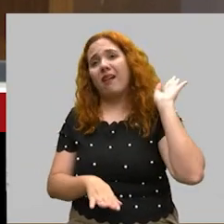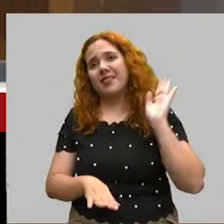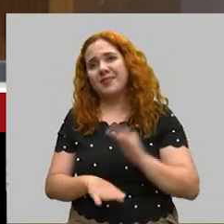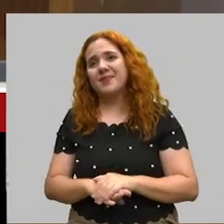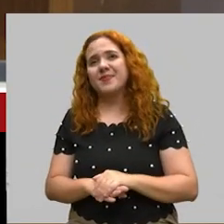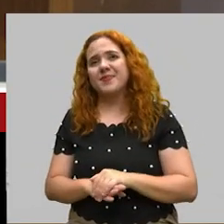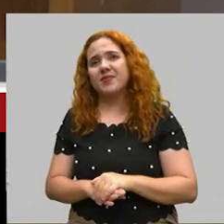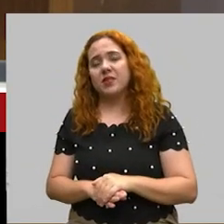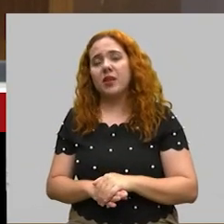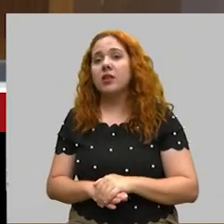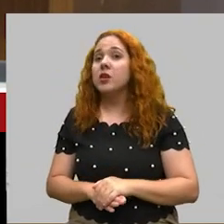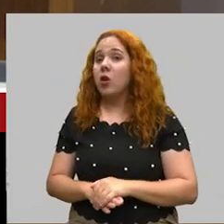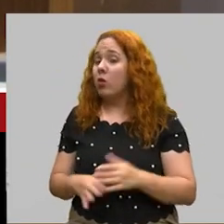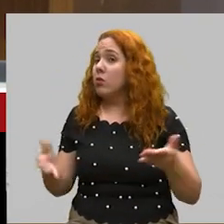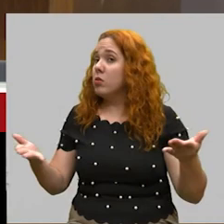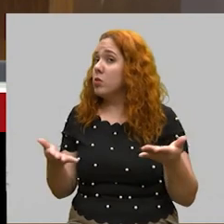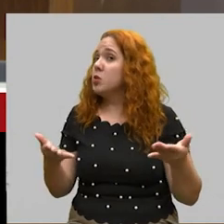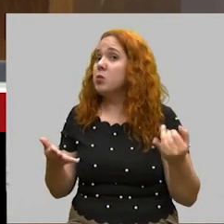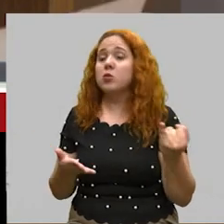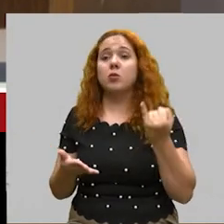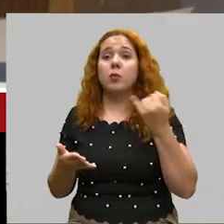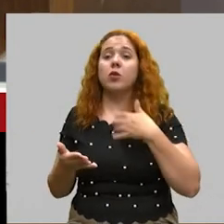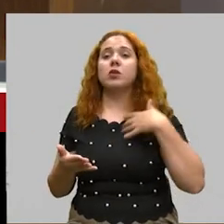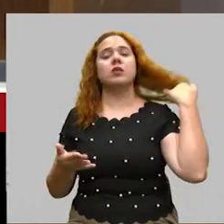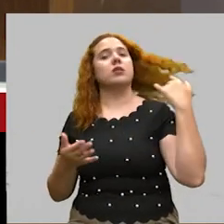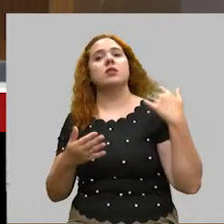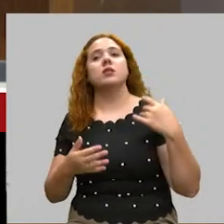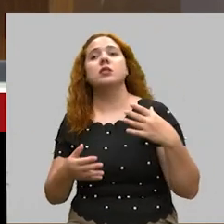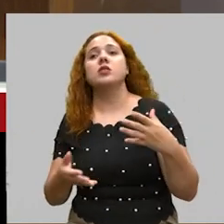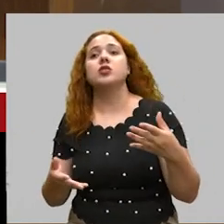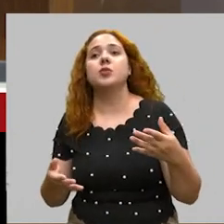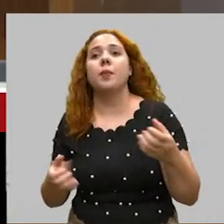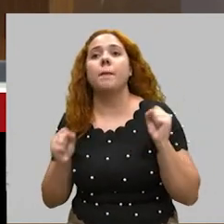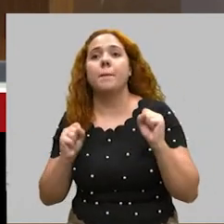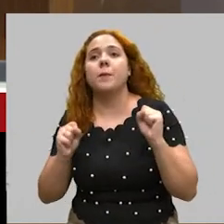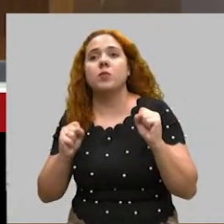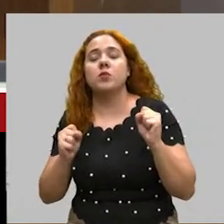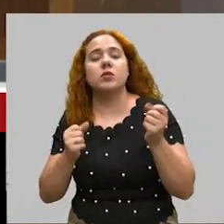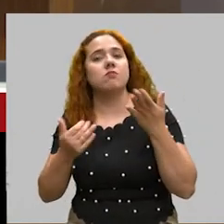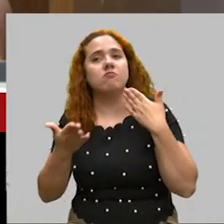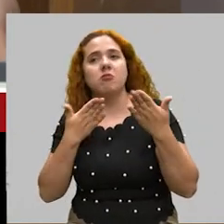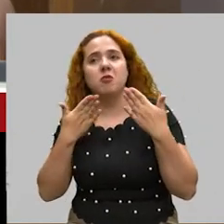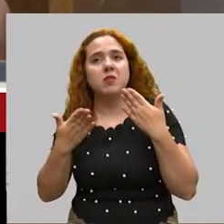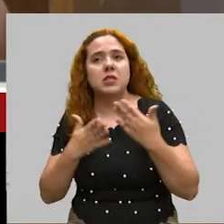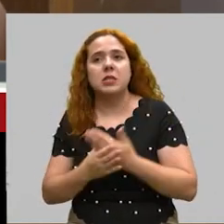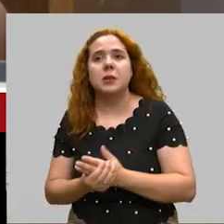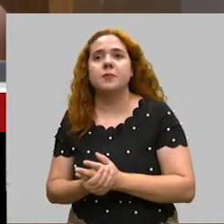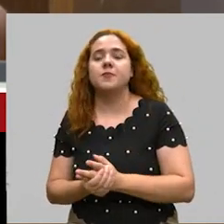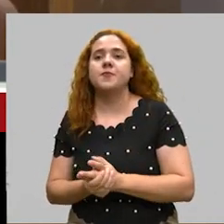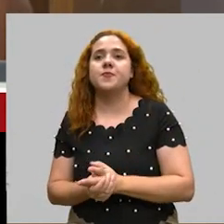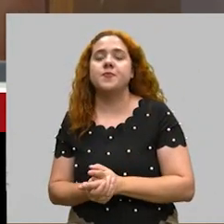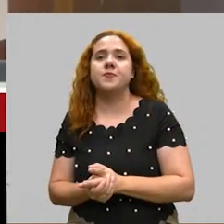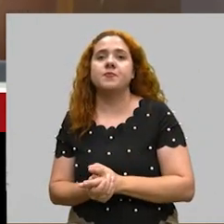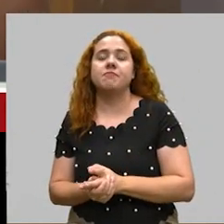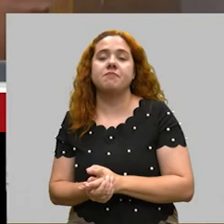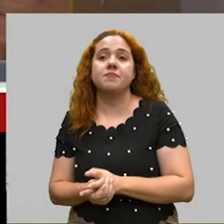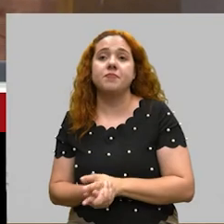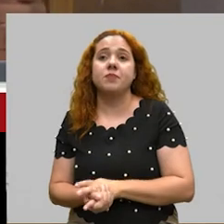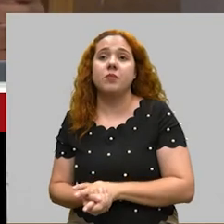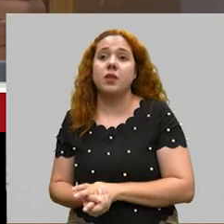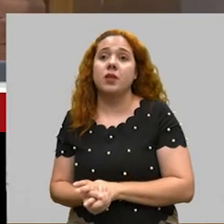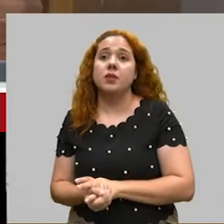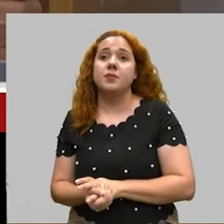foi foi uma oportunidade muito rica mesmo de ouvi-los eh que mais foi falado aqui que eu acho que que merece também esse retomado